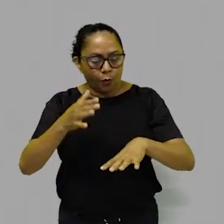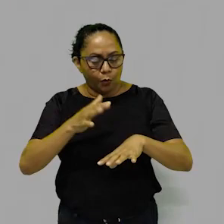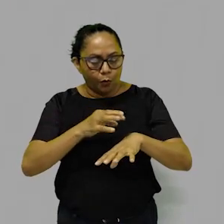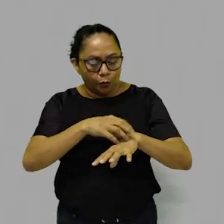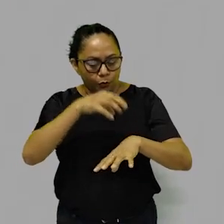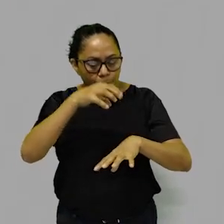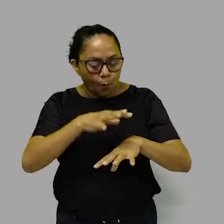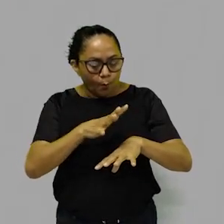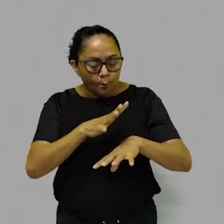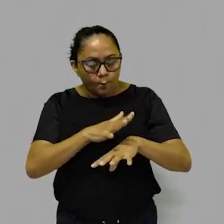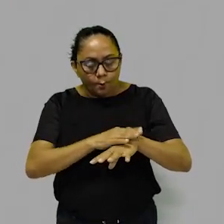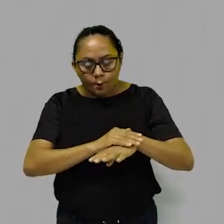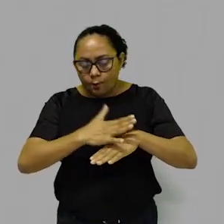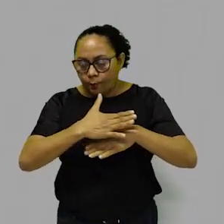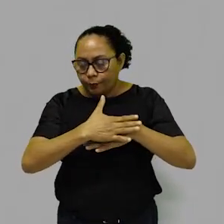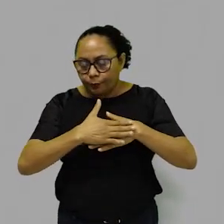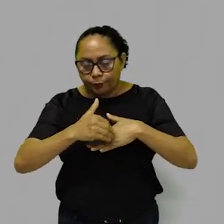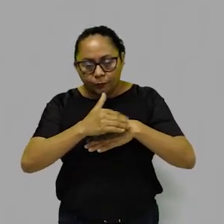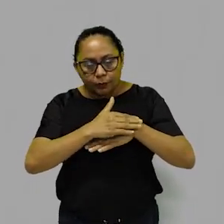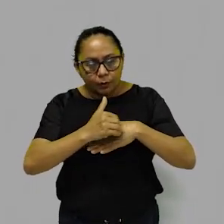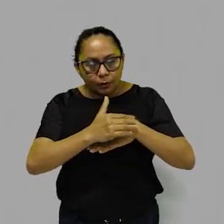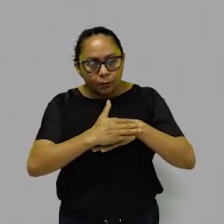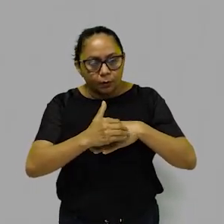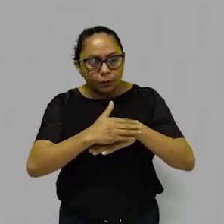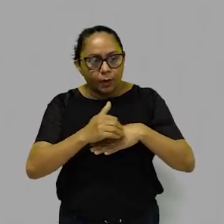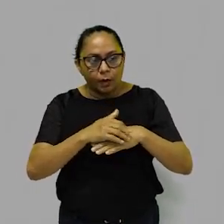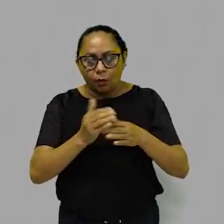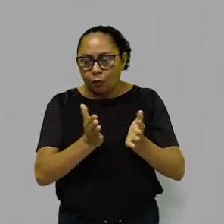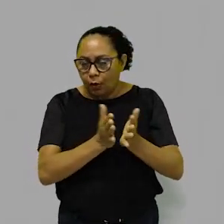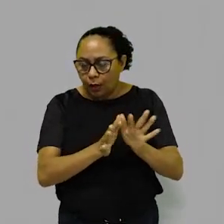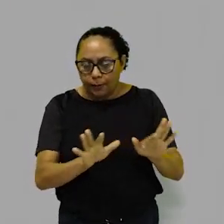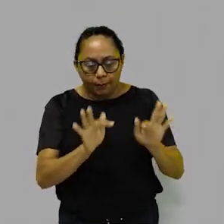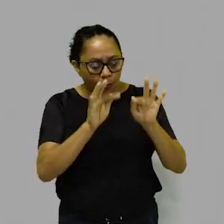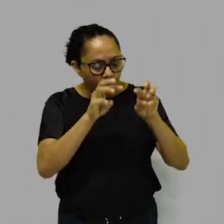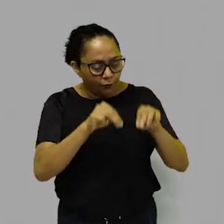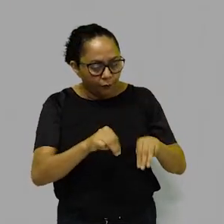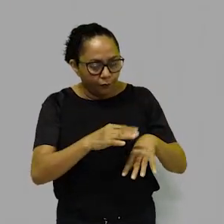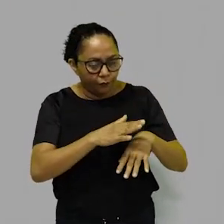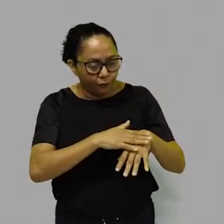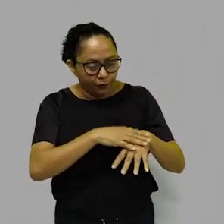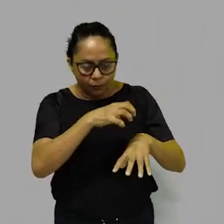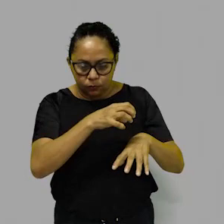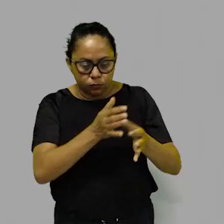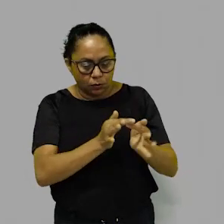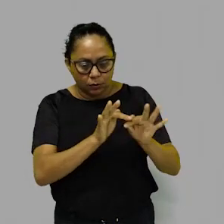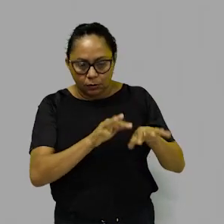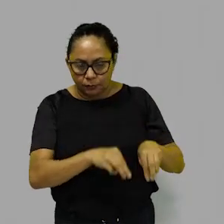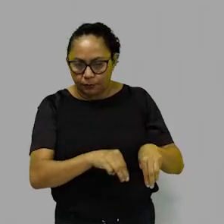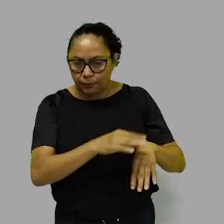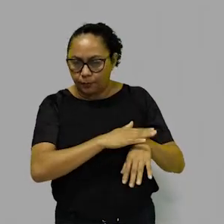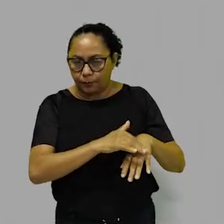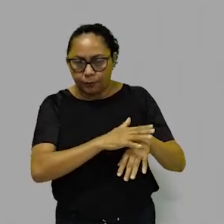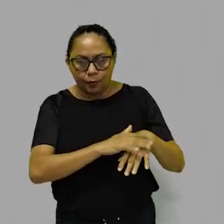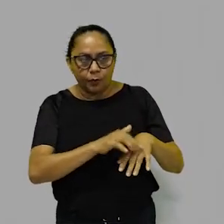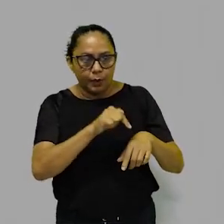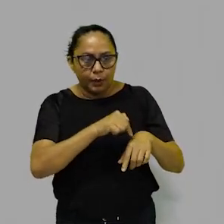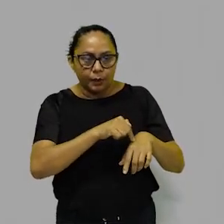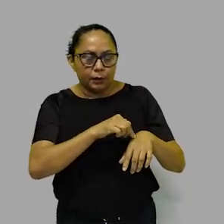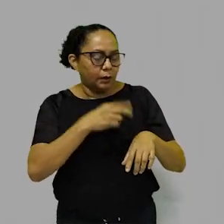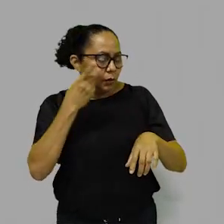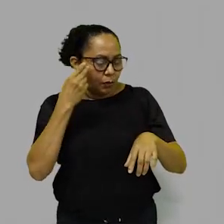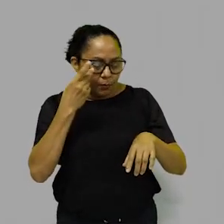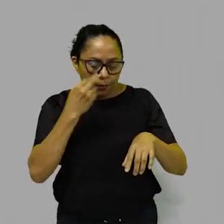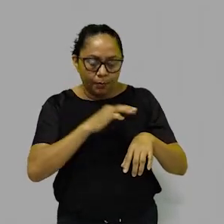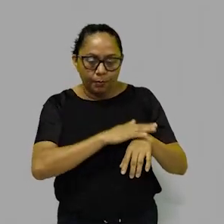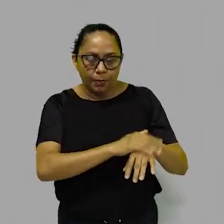ficar sarado, completamente curado, aí vai acontecer ali, os eventos eles vão finalizar, ok?